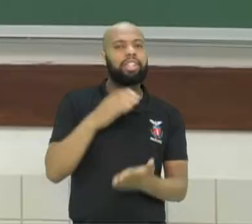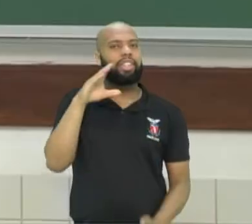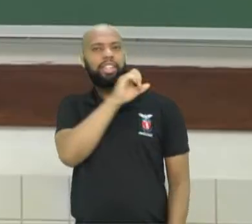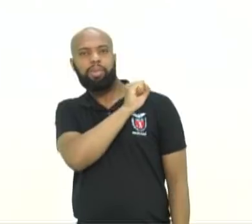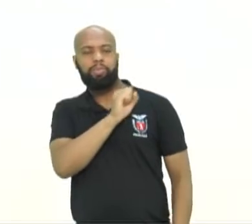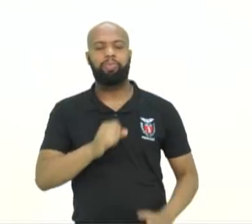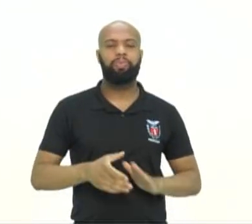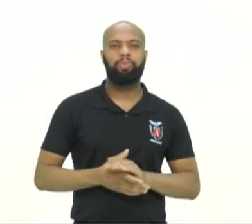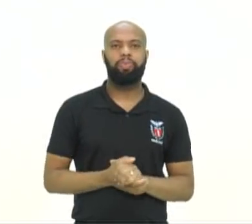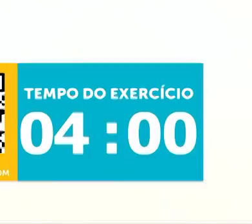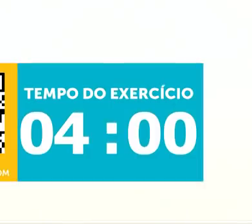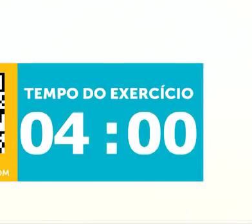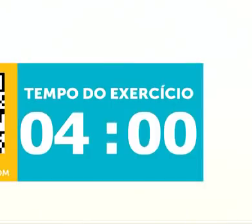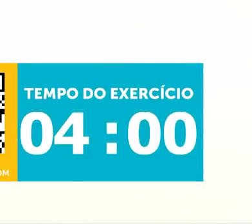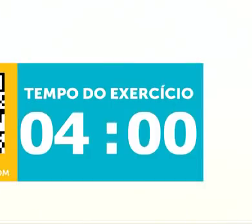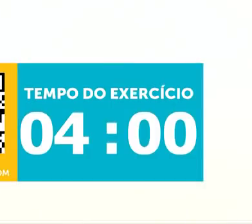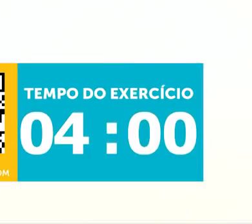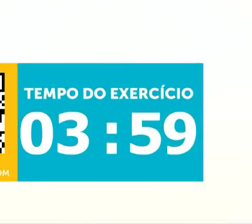Let's go!